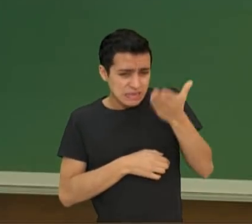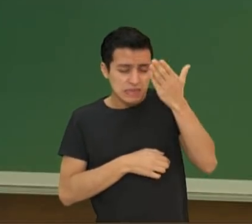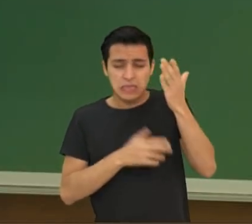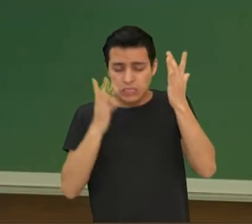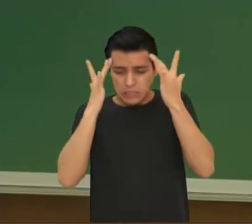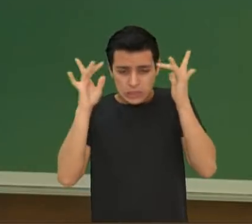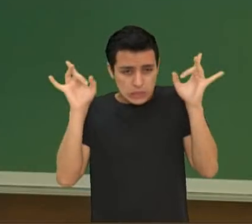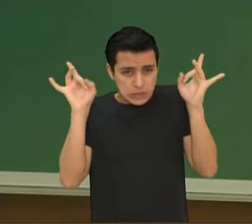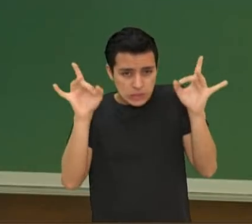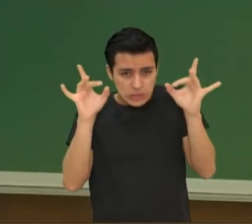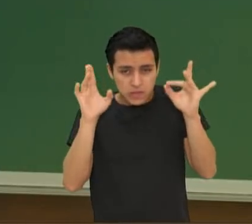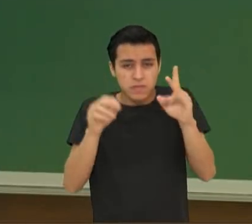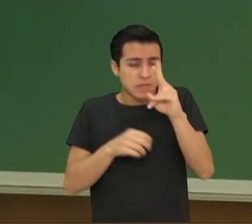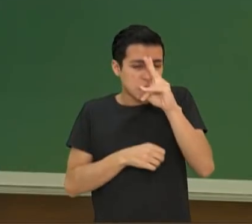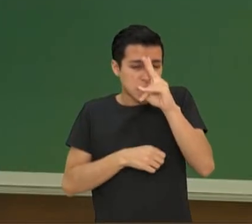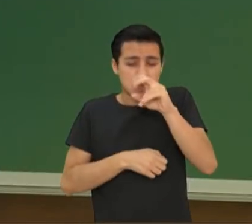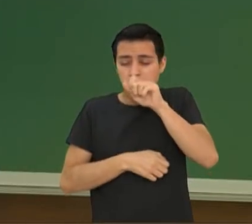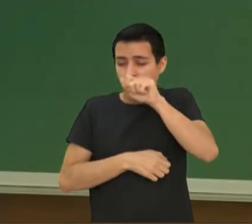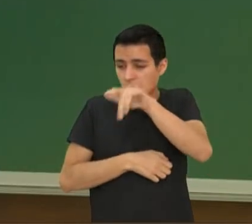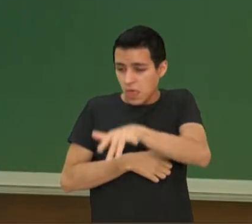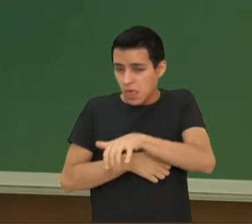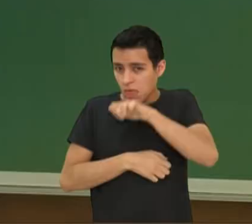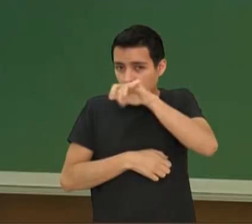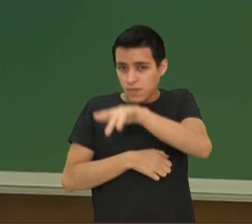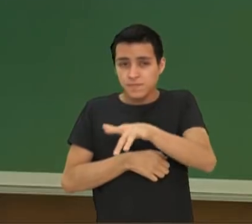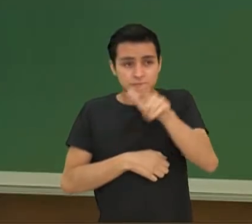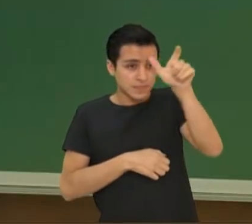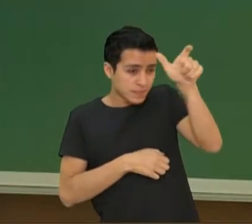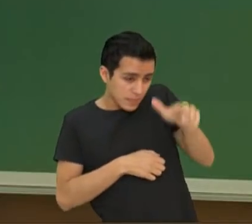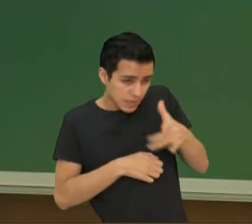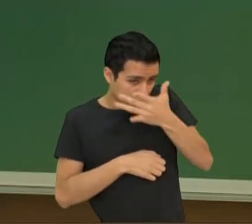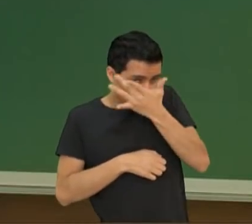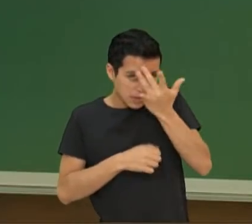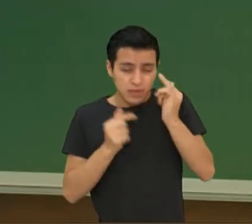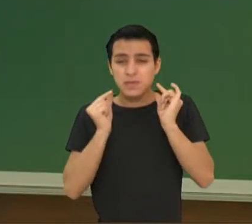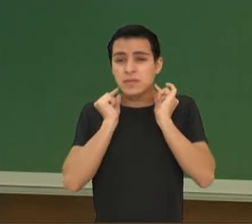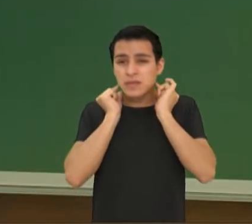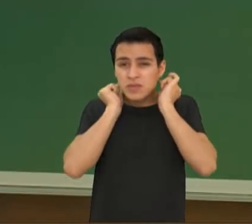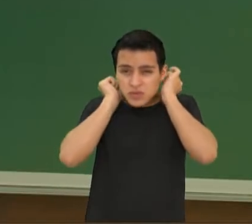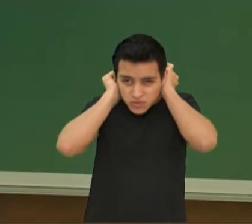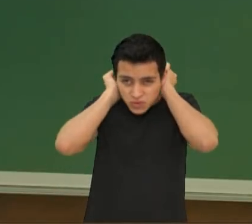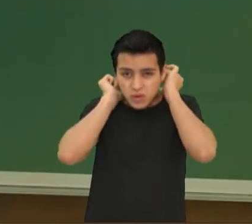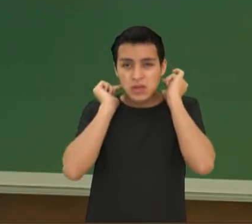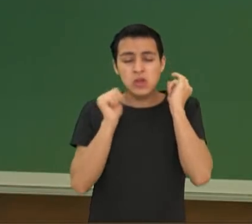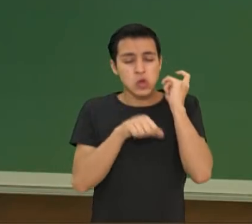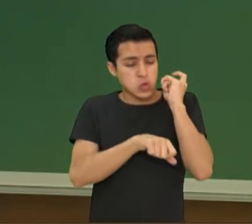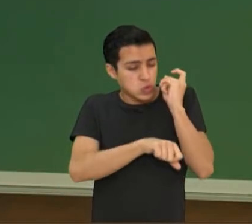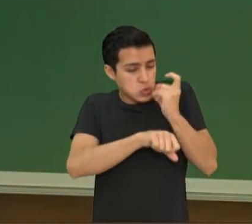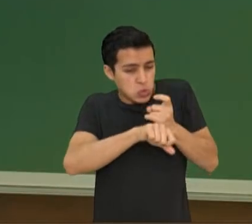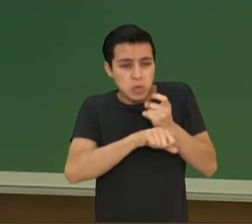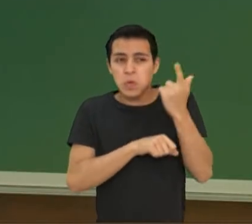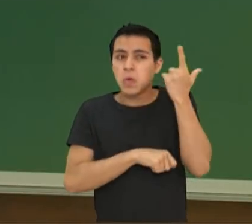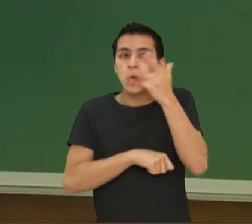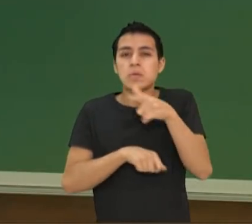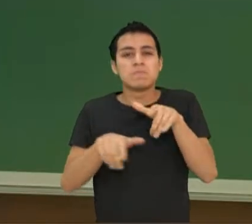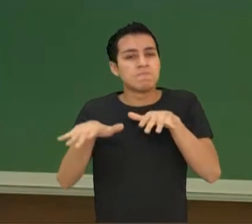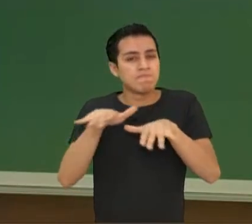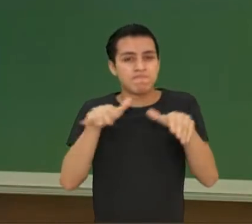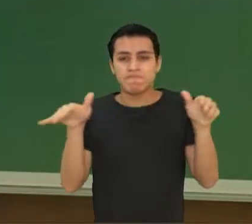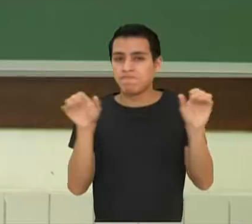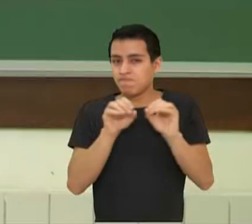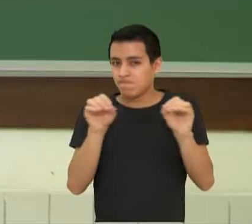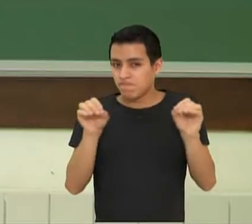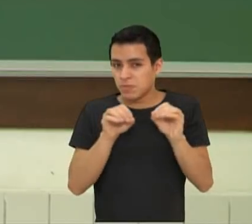de cabeça, bastante vômito, a pessoa fica com a nuca, o pescoço rígido e não consegue